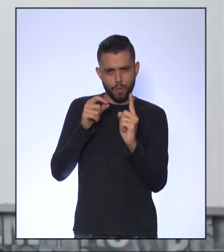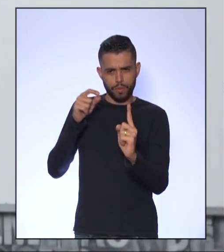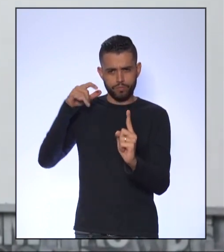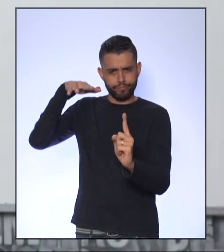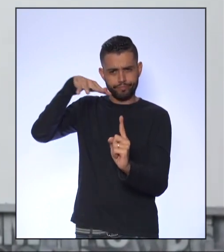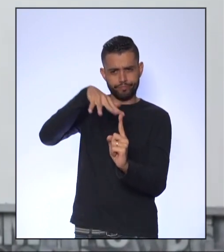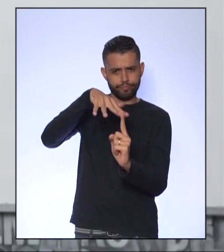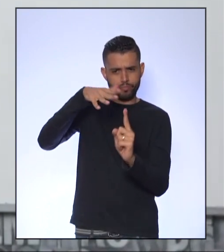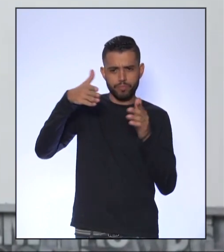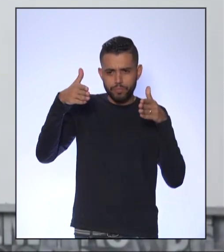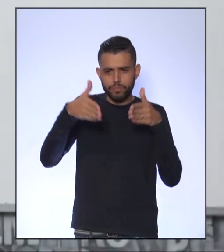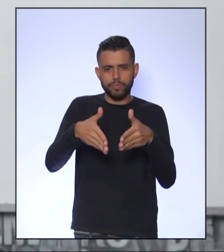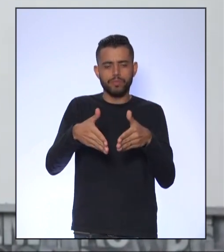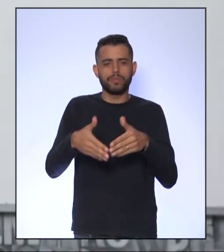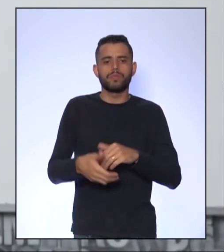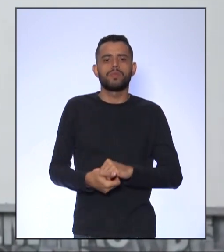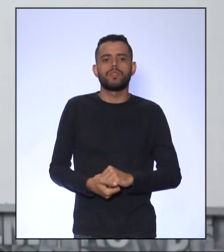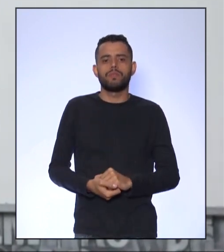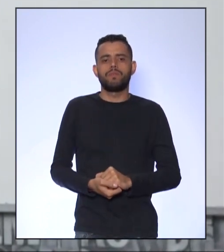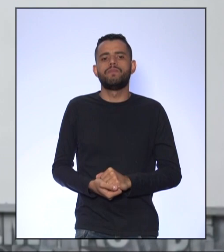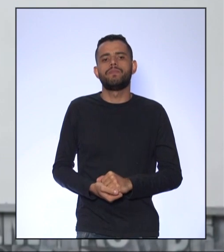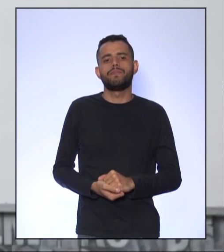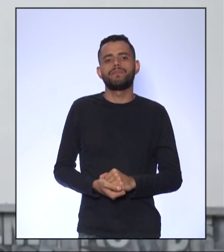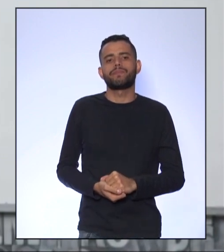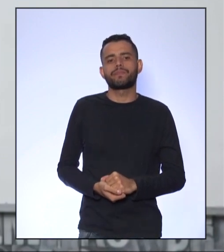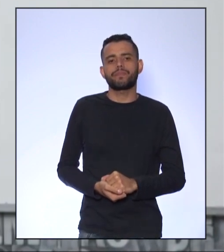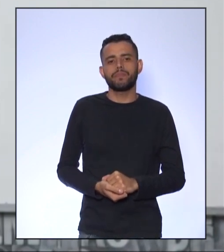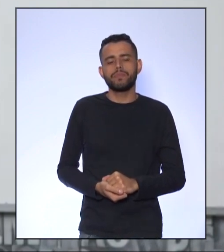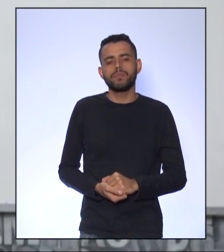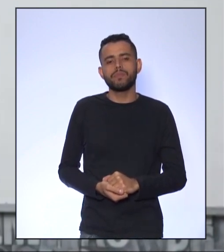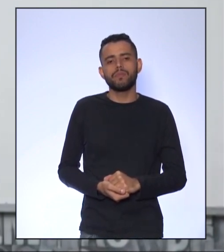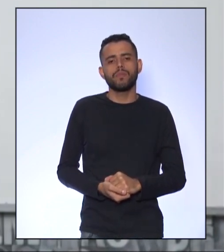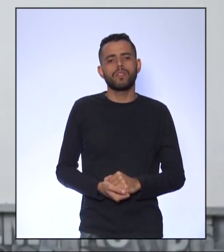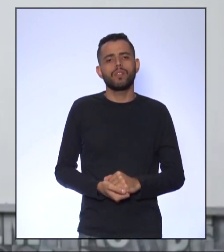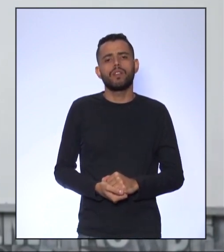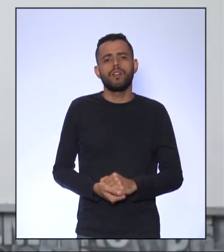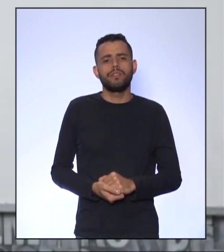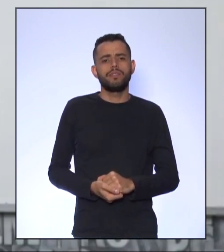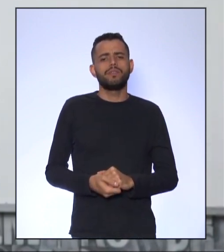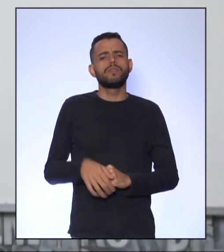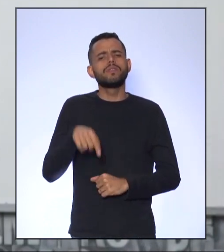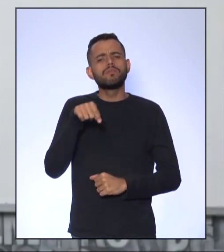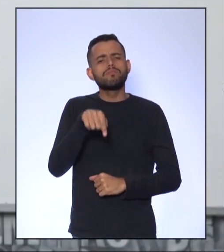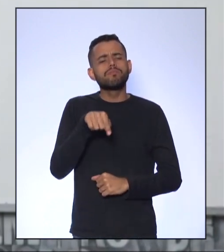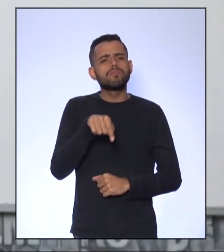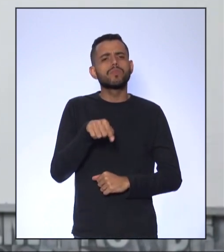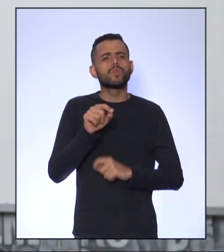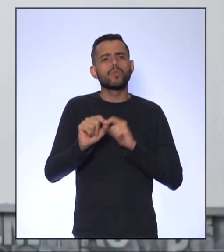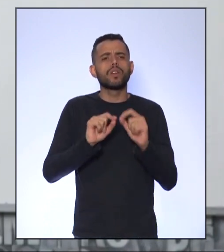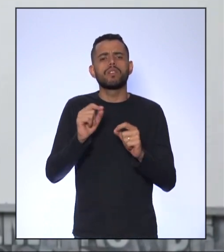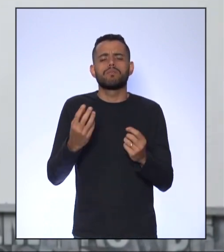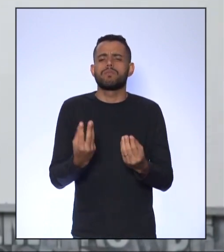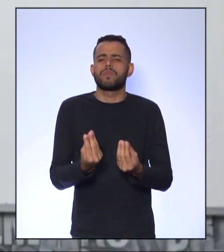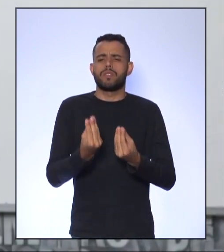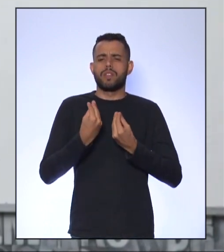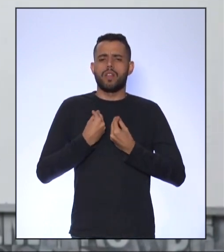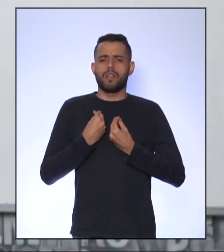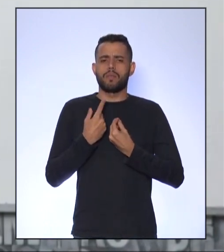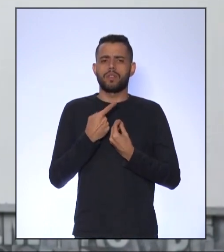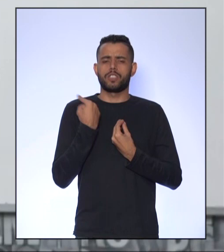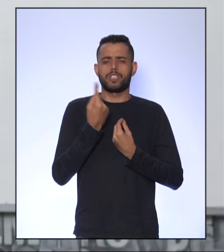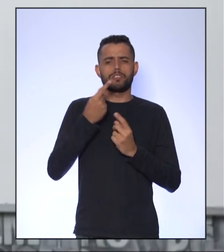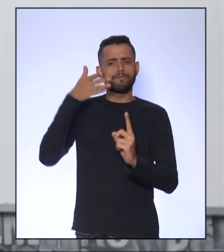O antropocentrismo vai proporcionar para a gente,